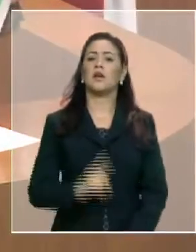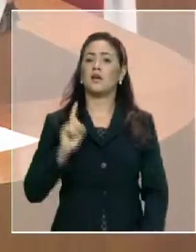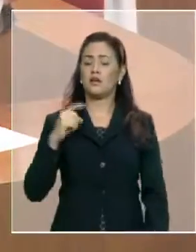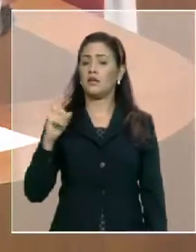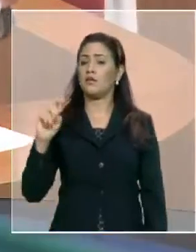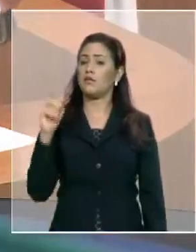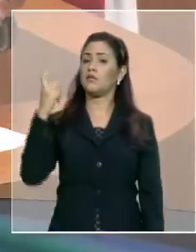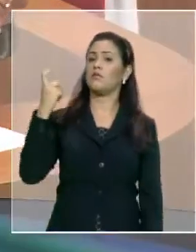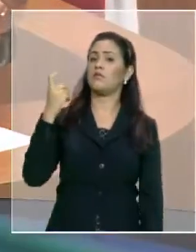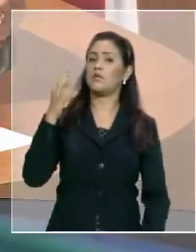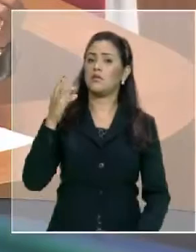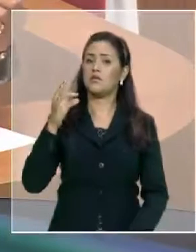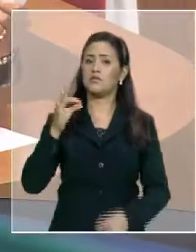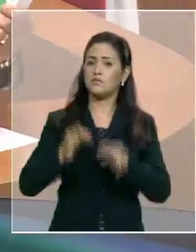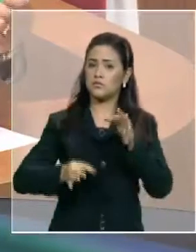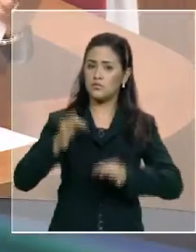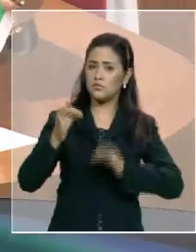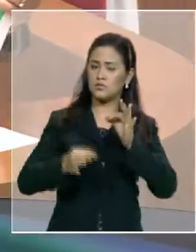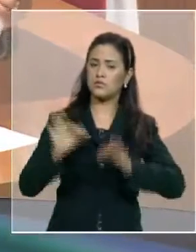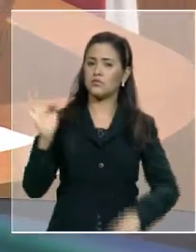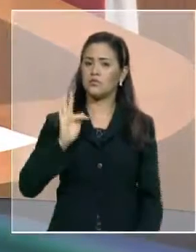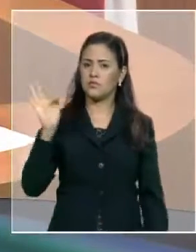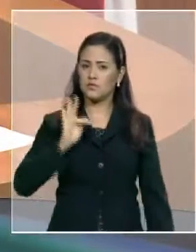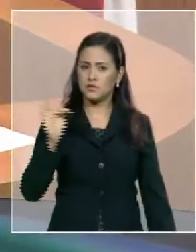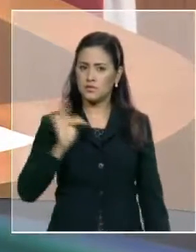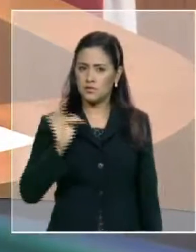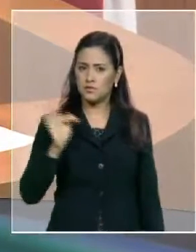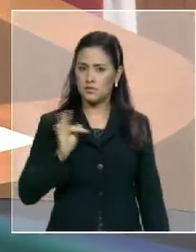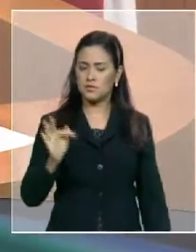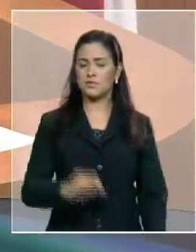federal, jurista.